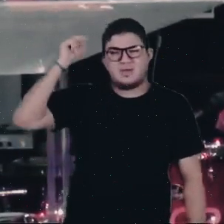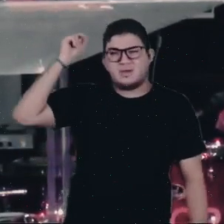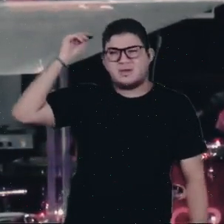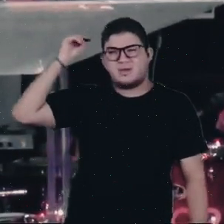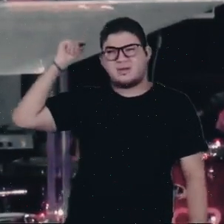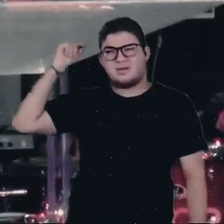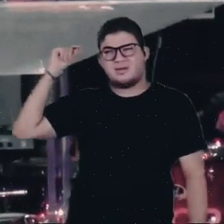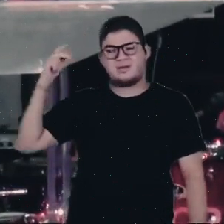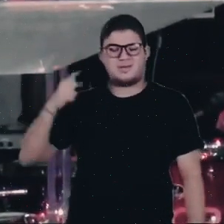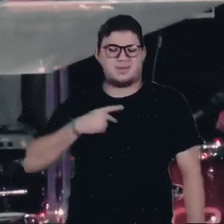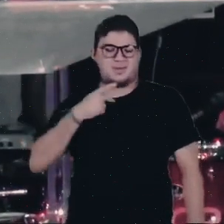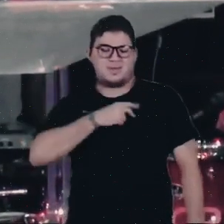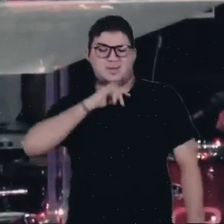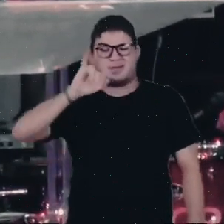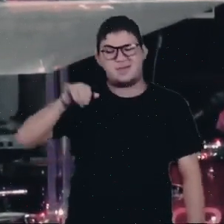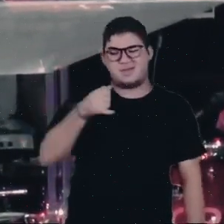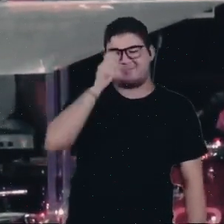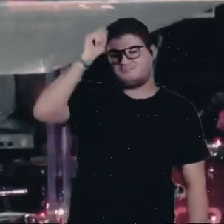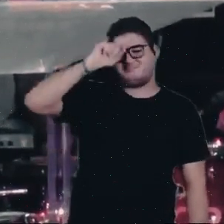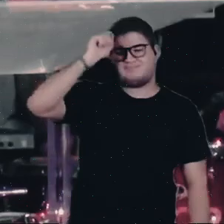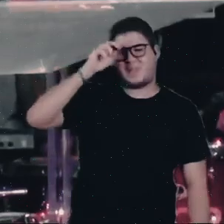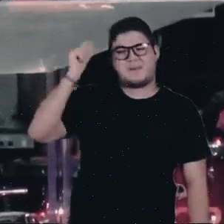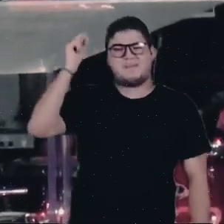pastor João, aquela época antiga.